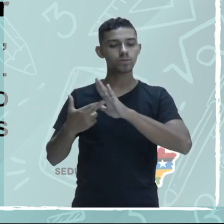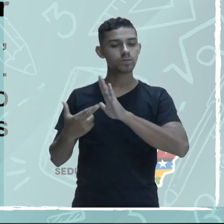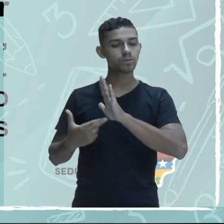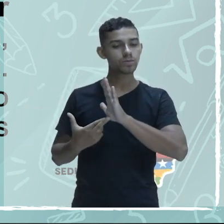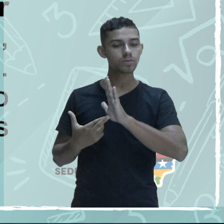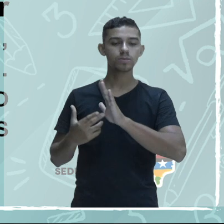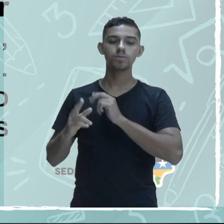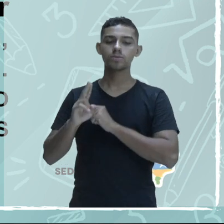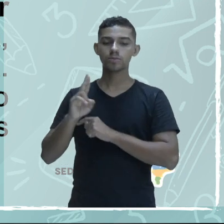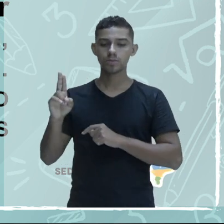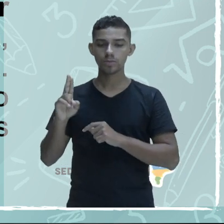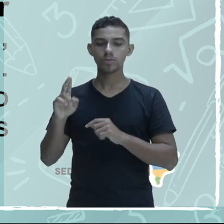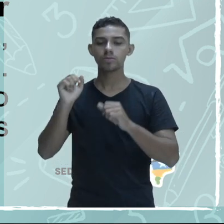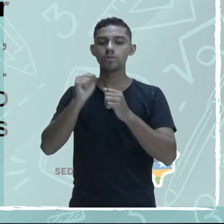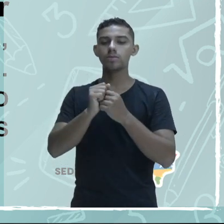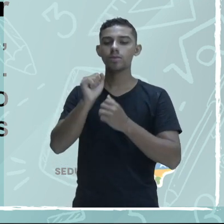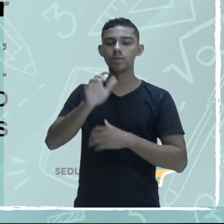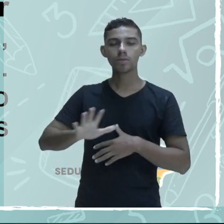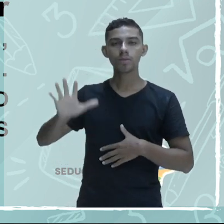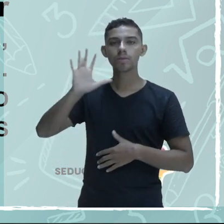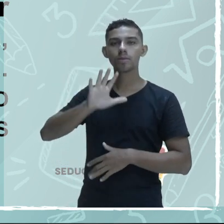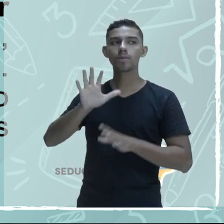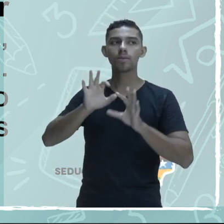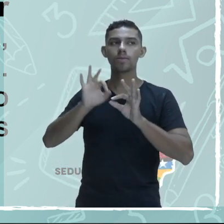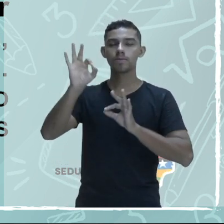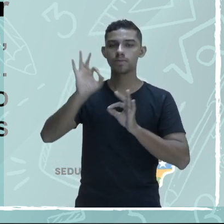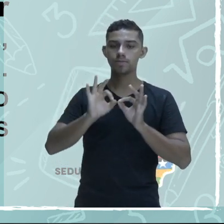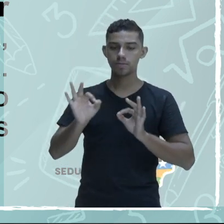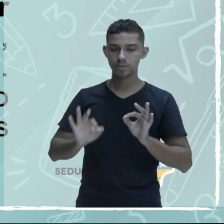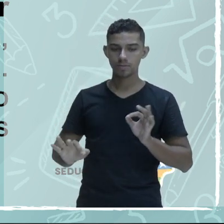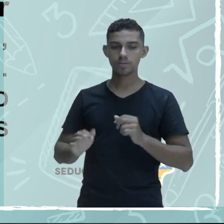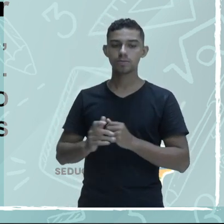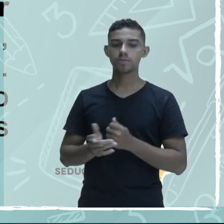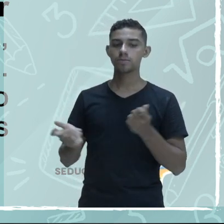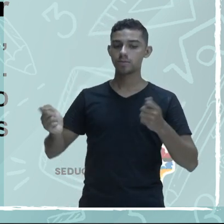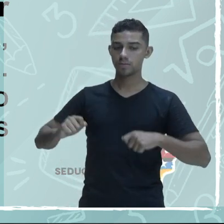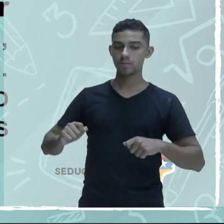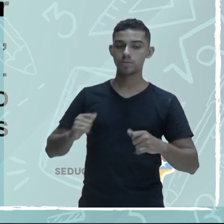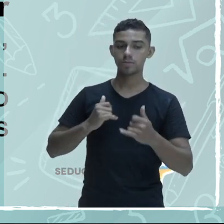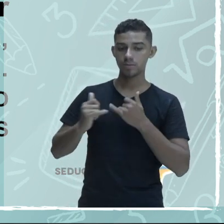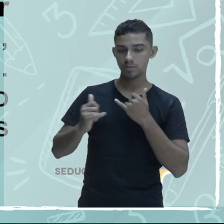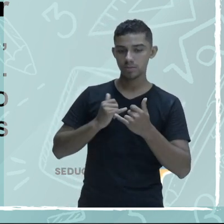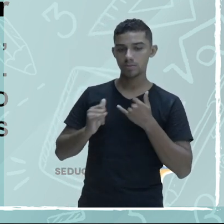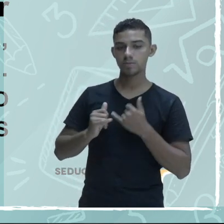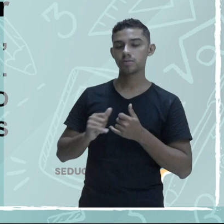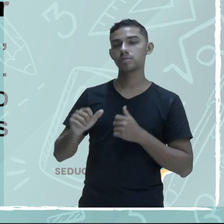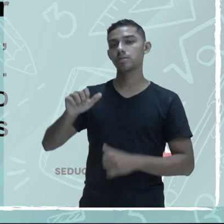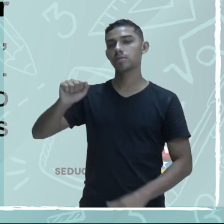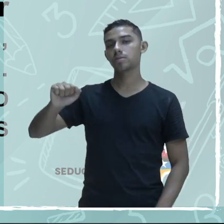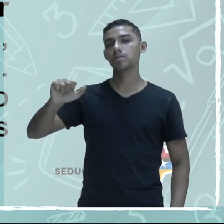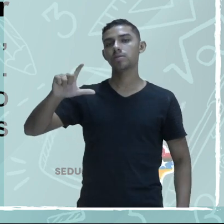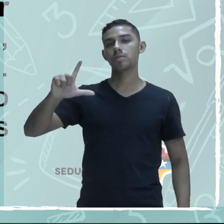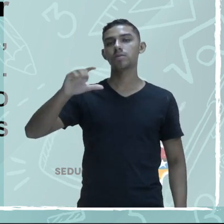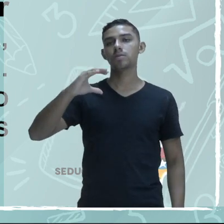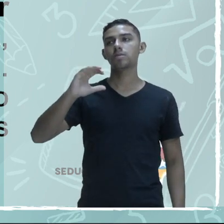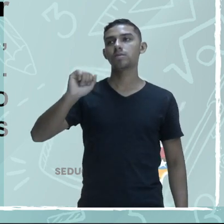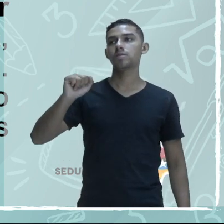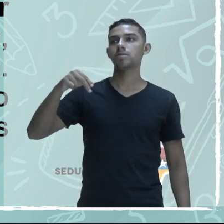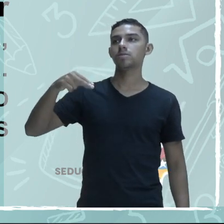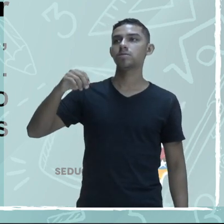dos alcenos de cadeias longas e ramificadas é semelhante à dos alcanos, certo? Nós vamos ter